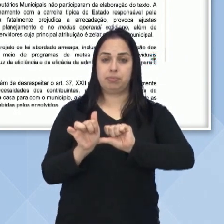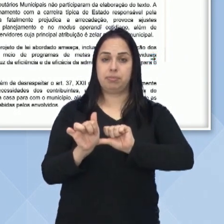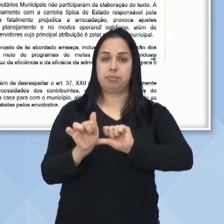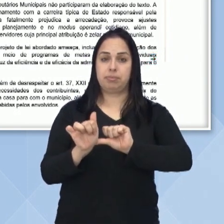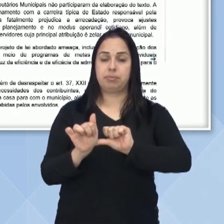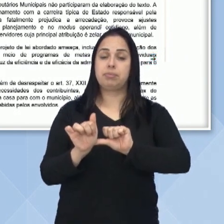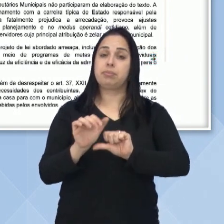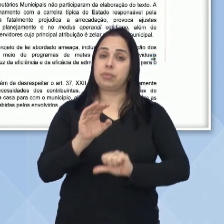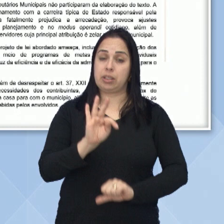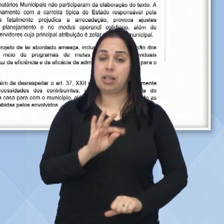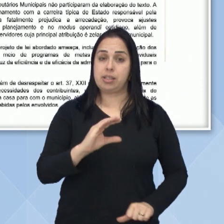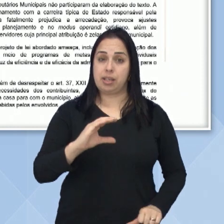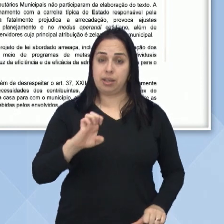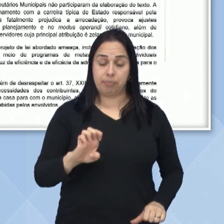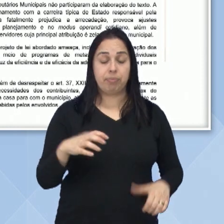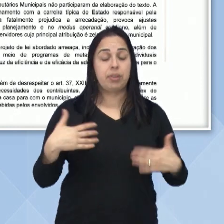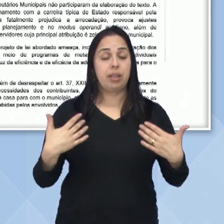tributária.